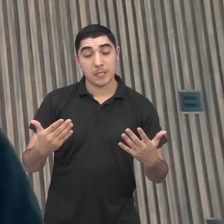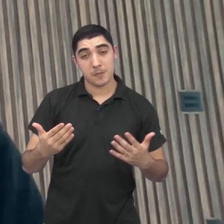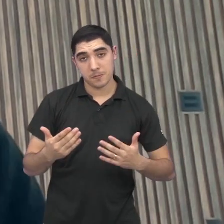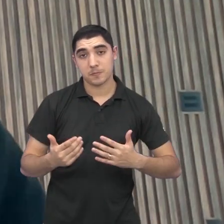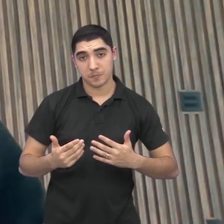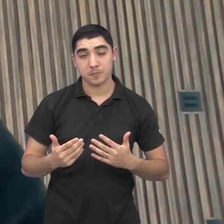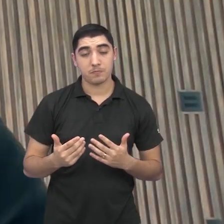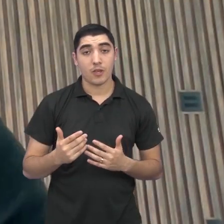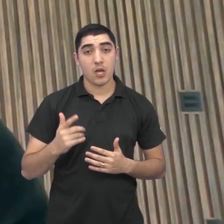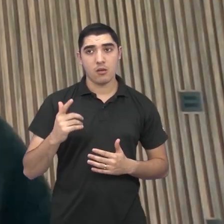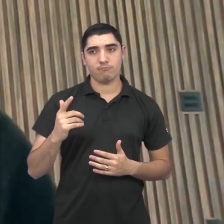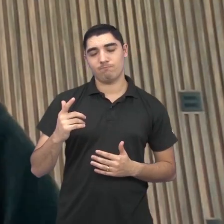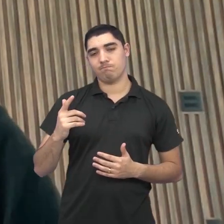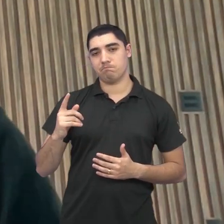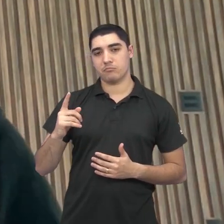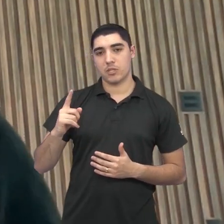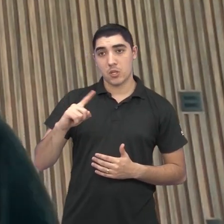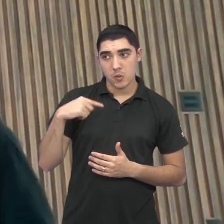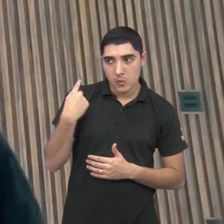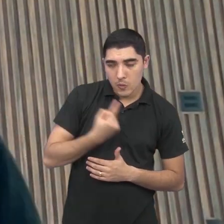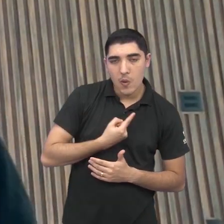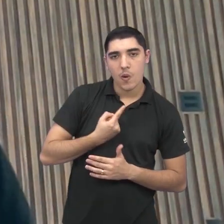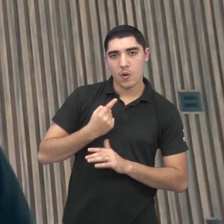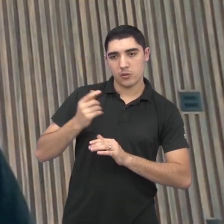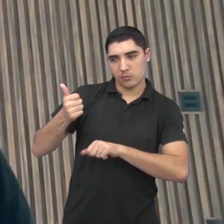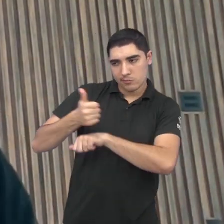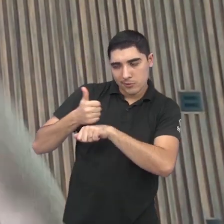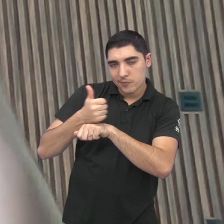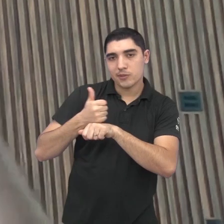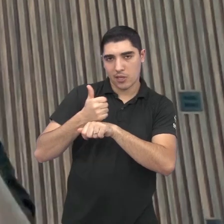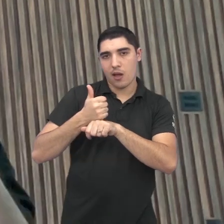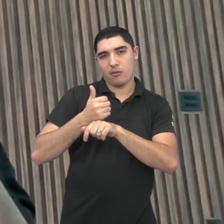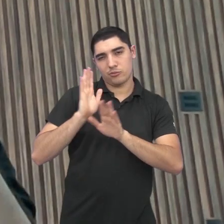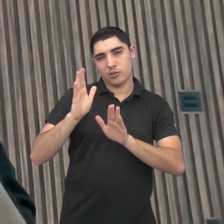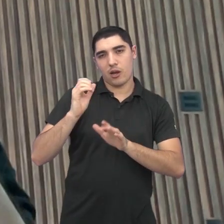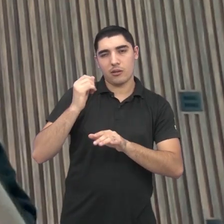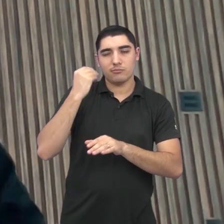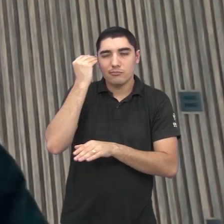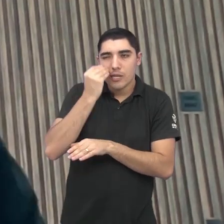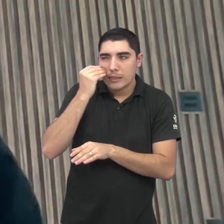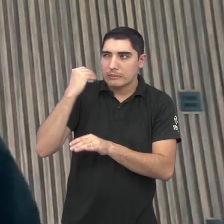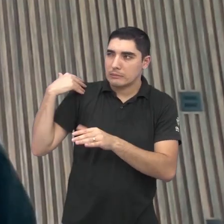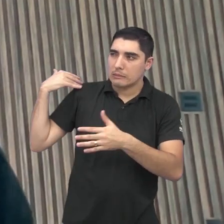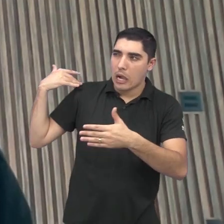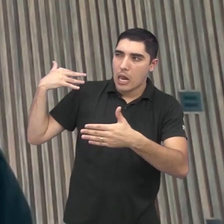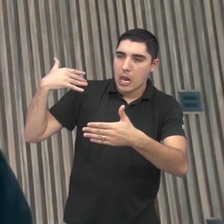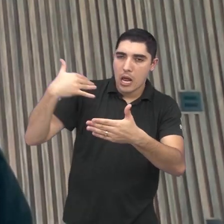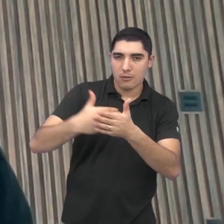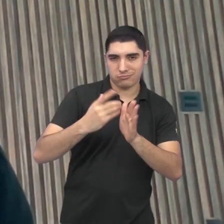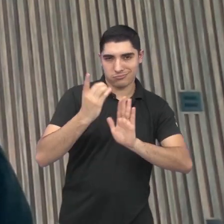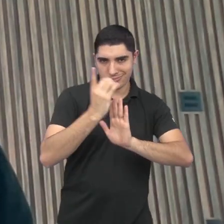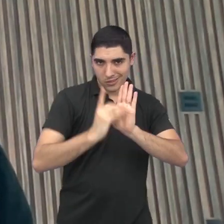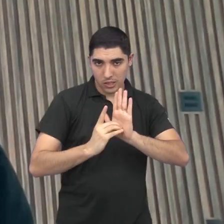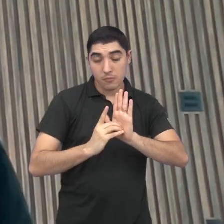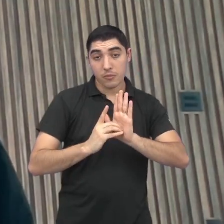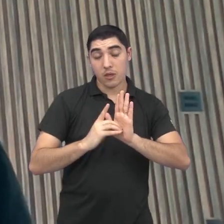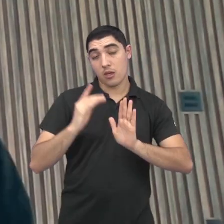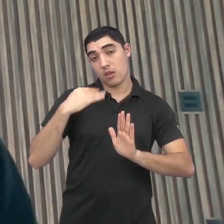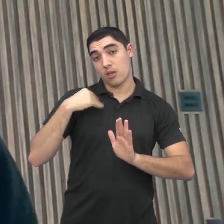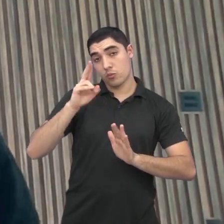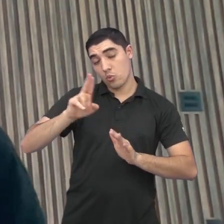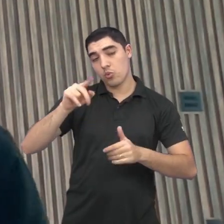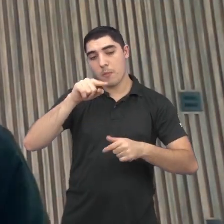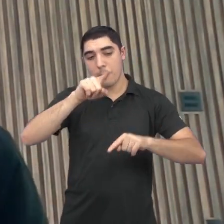A gente, como designer de experiência, né, trabalhamos geralmente em produtos digitais e